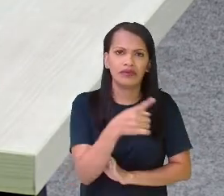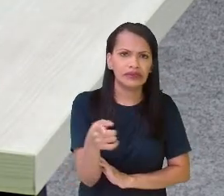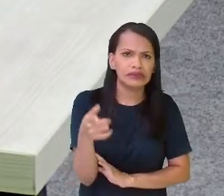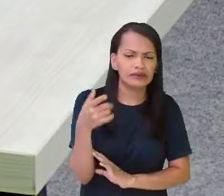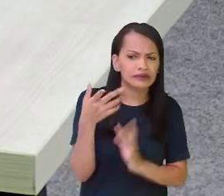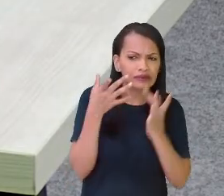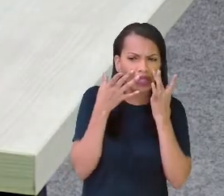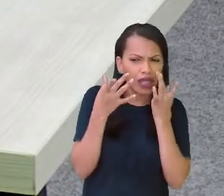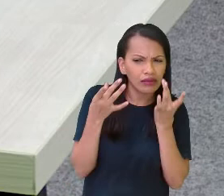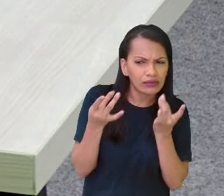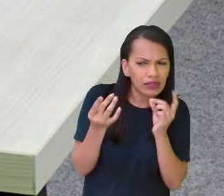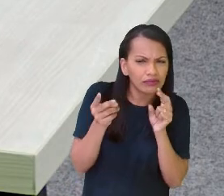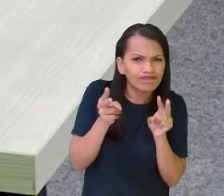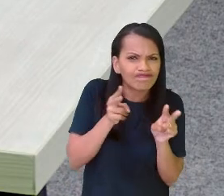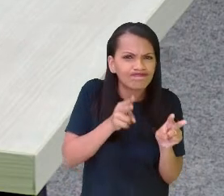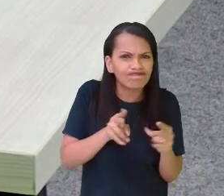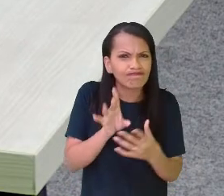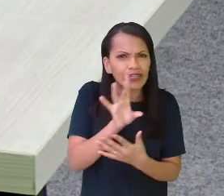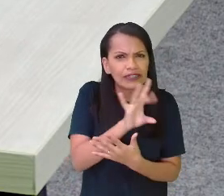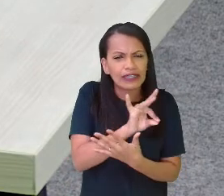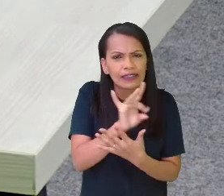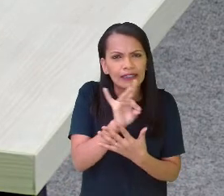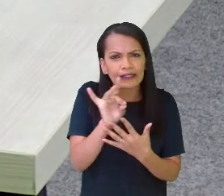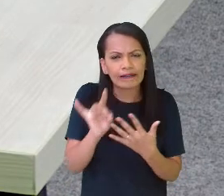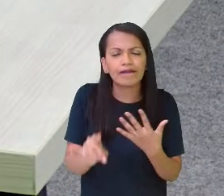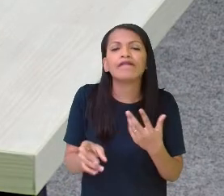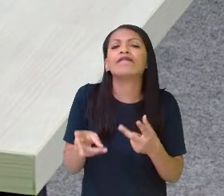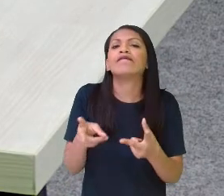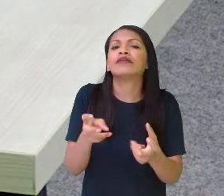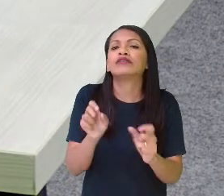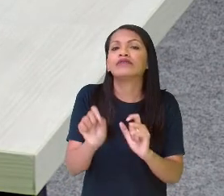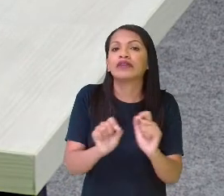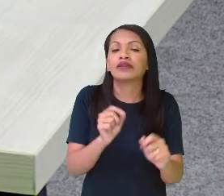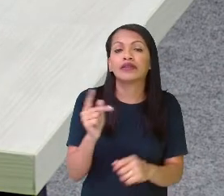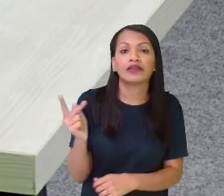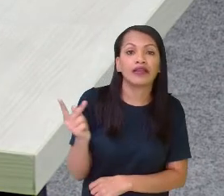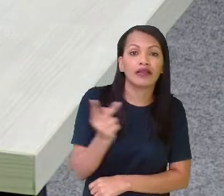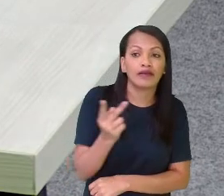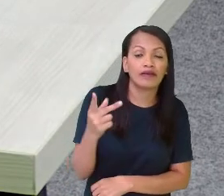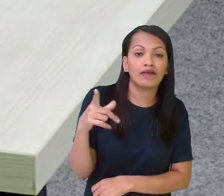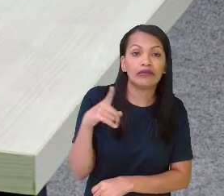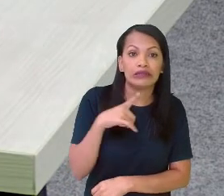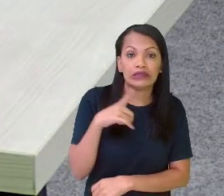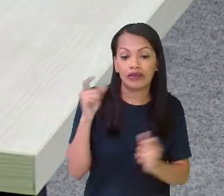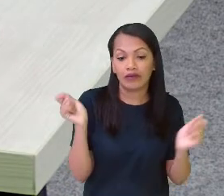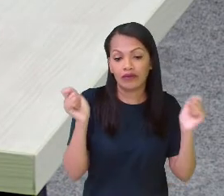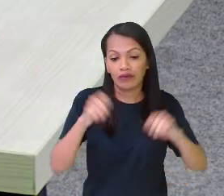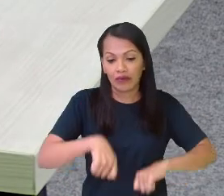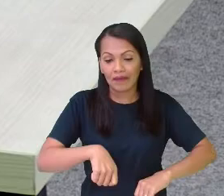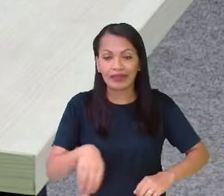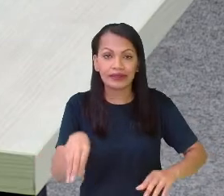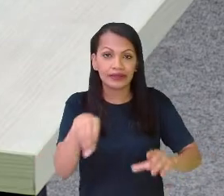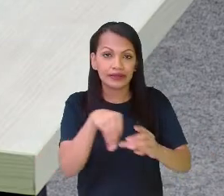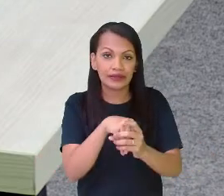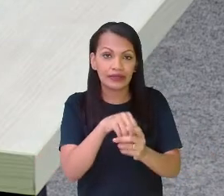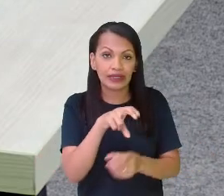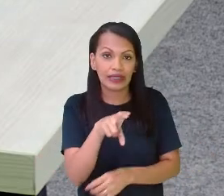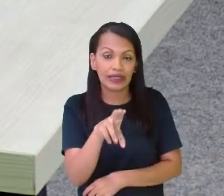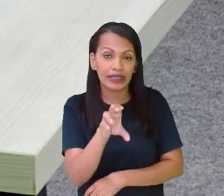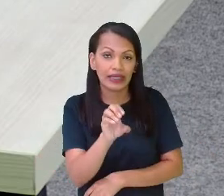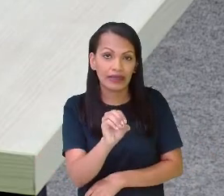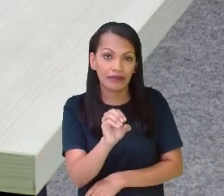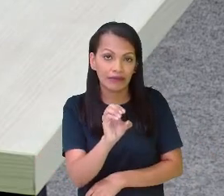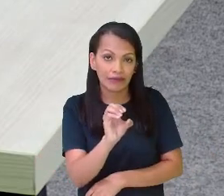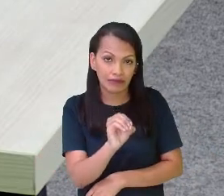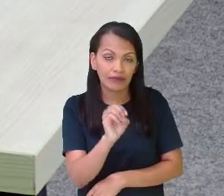prestar atenção direitinho aí, você vai perceber que ambas têm a capacidade de 500,